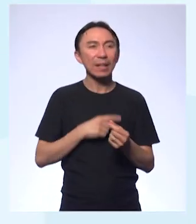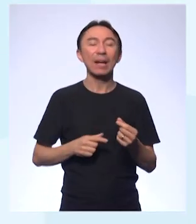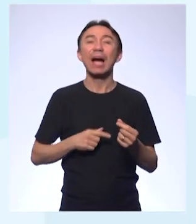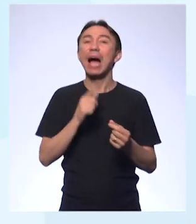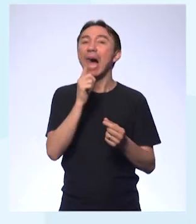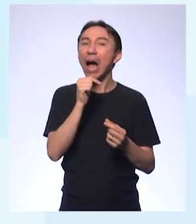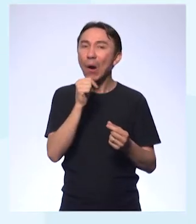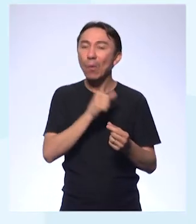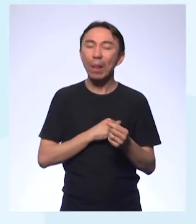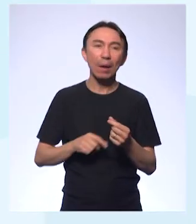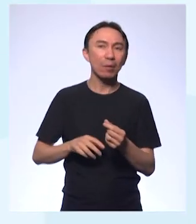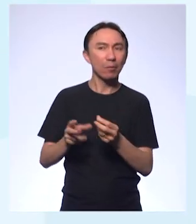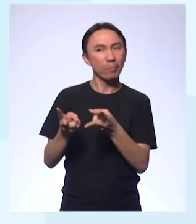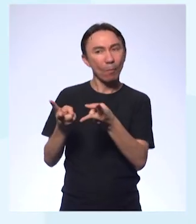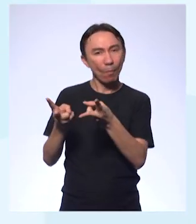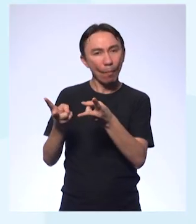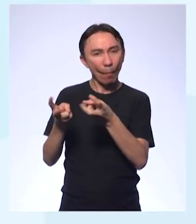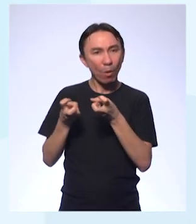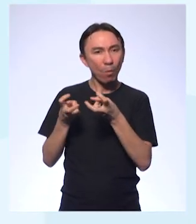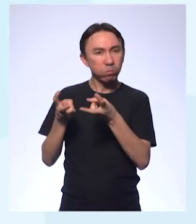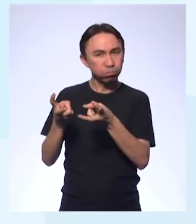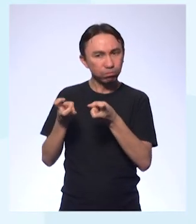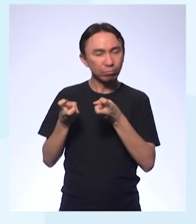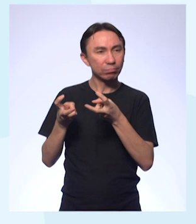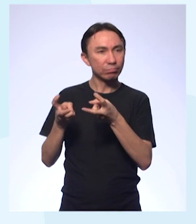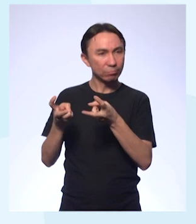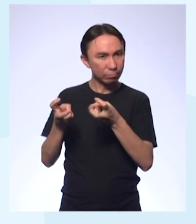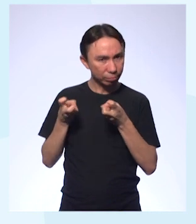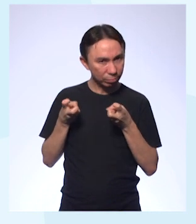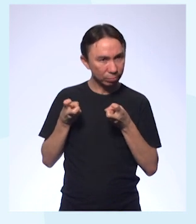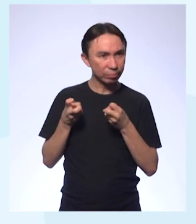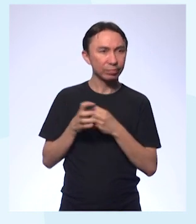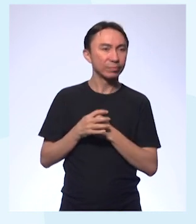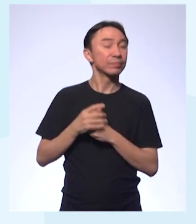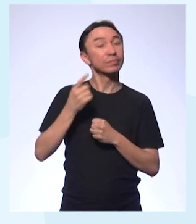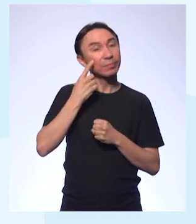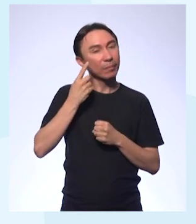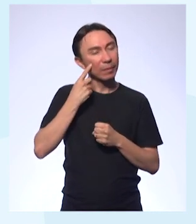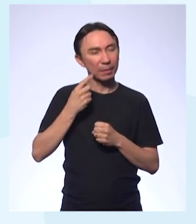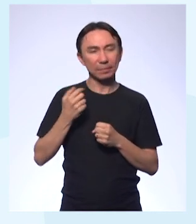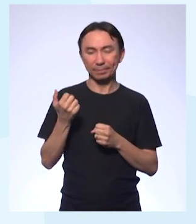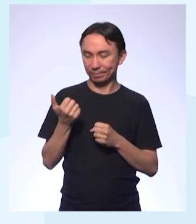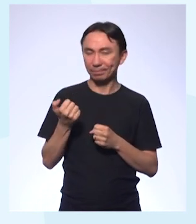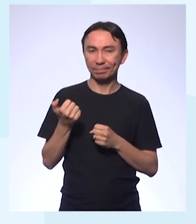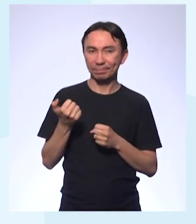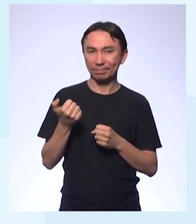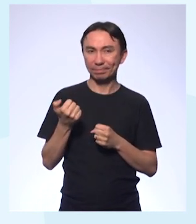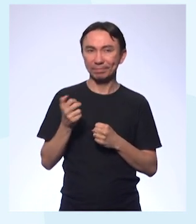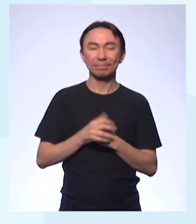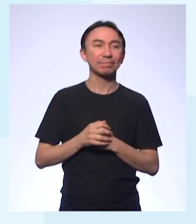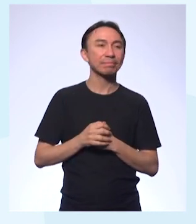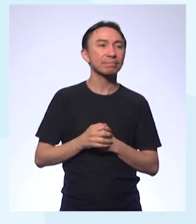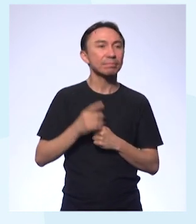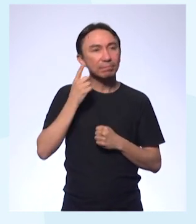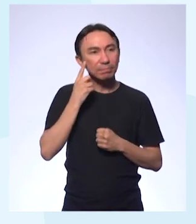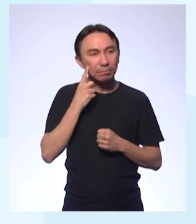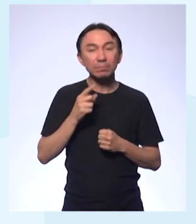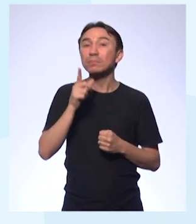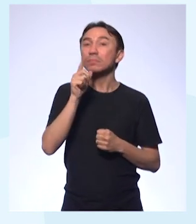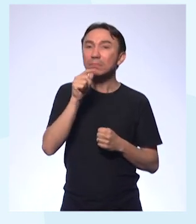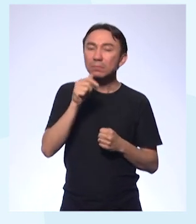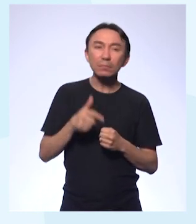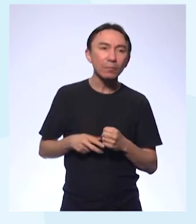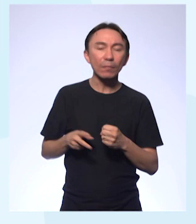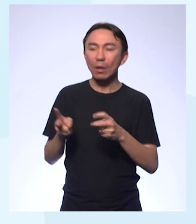ela é captada. Só pegar aqui se a caneta está aqui usando. Não, deixa eu habilitar a minha canetinha aqui, tá ok? Então, essa água, ela é captada,